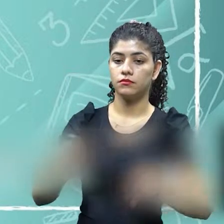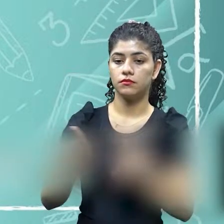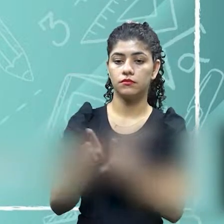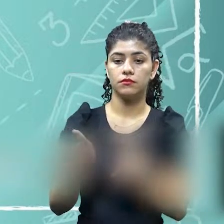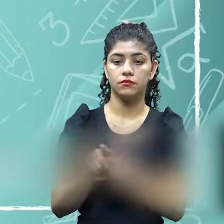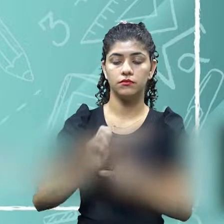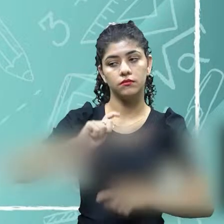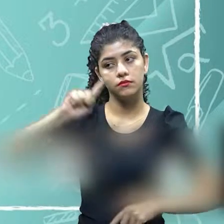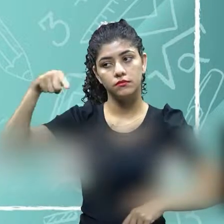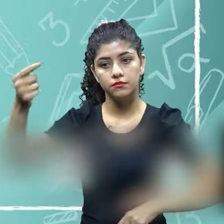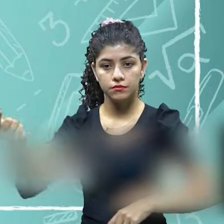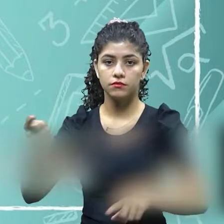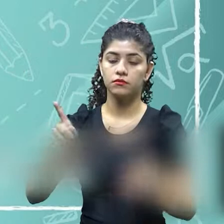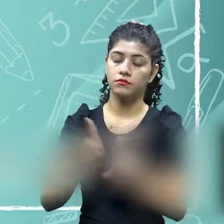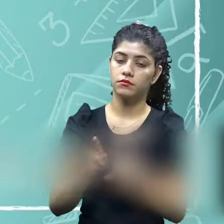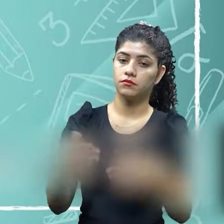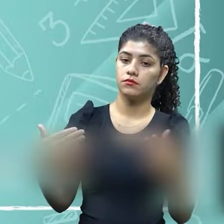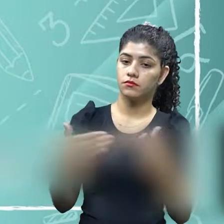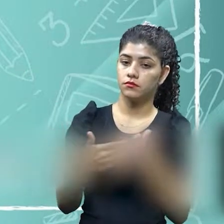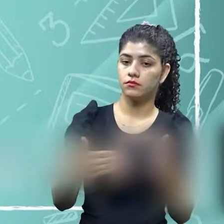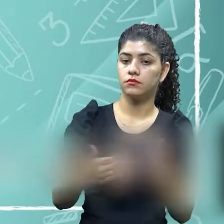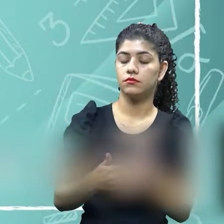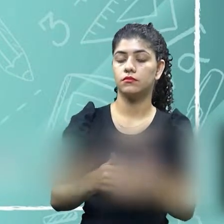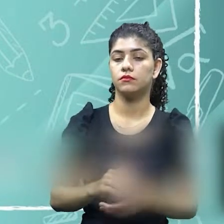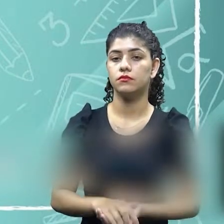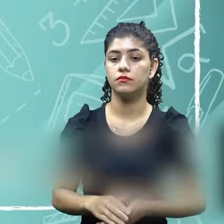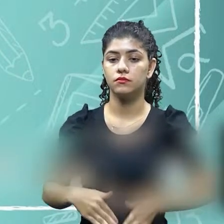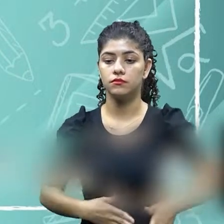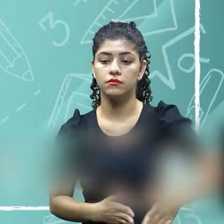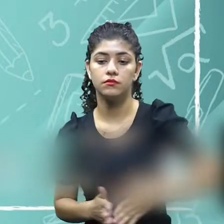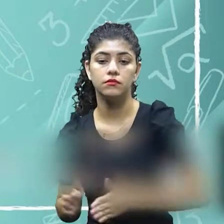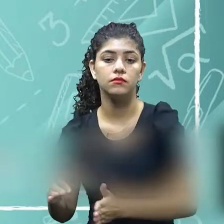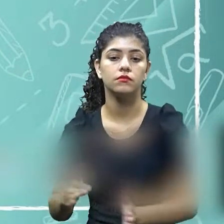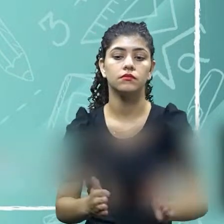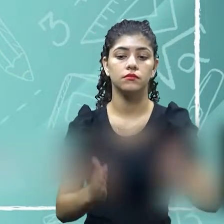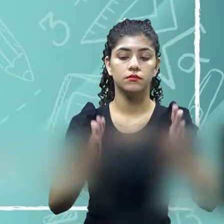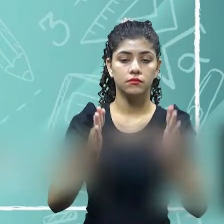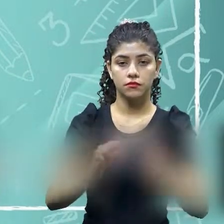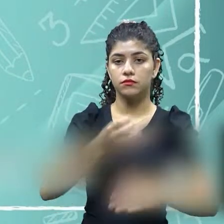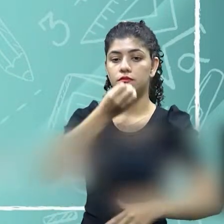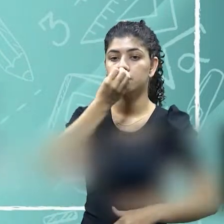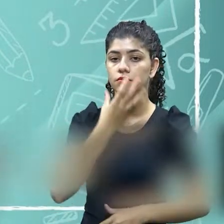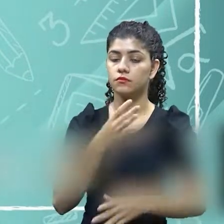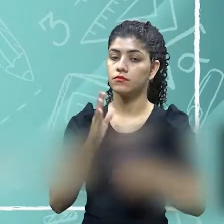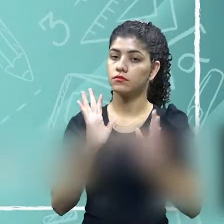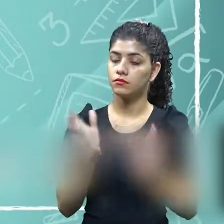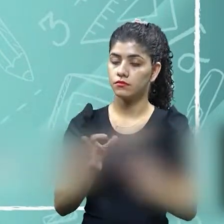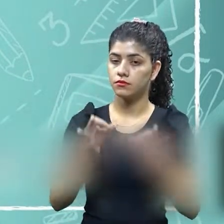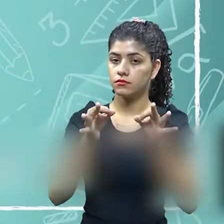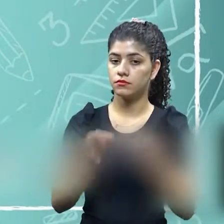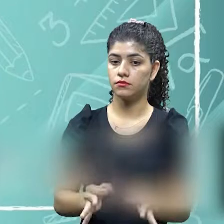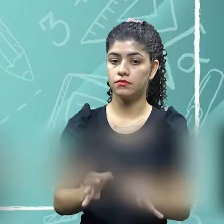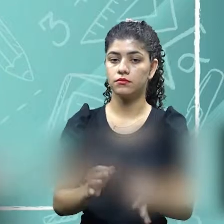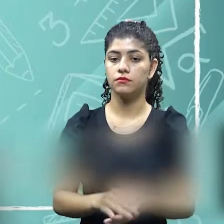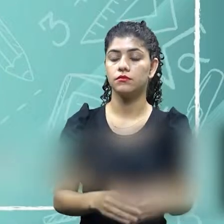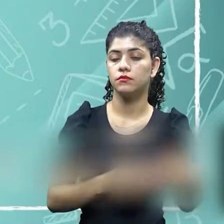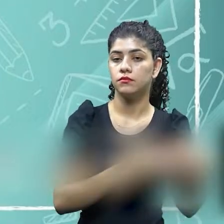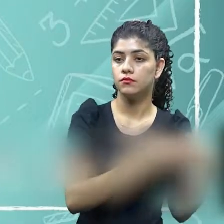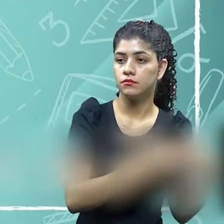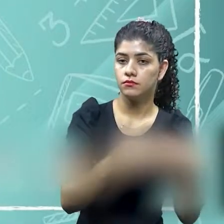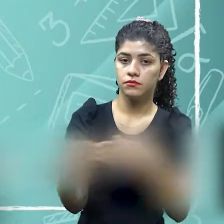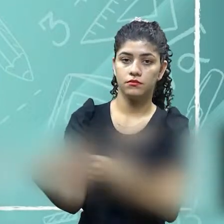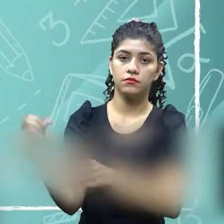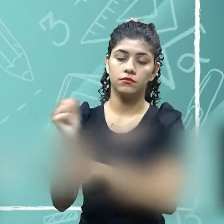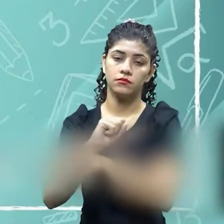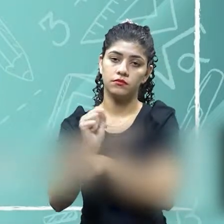nacional, mas se os países tiverem a fronteira e tiver um acesso em via que esteja pronta para esse